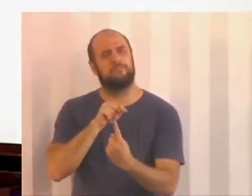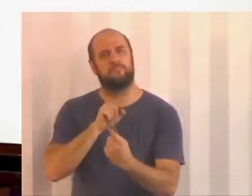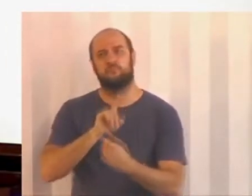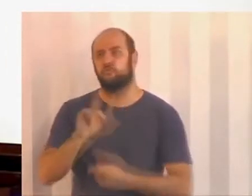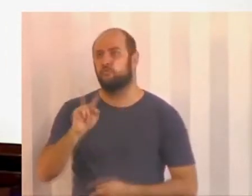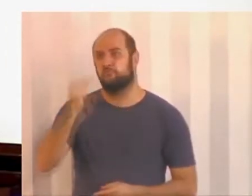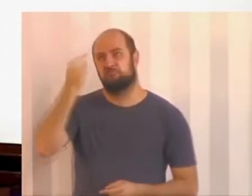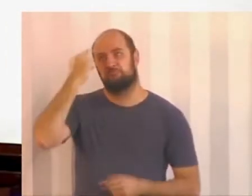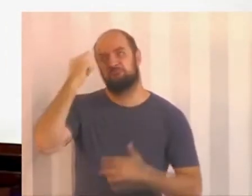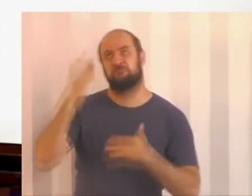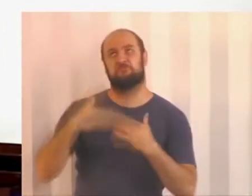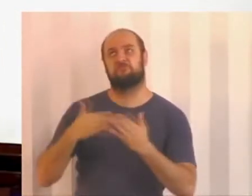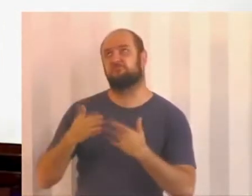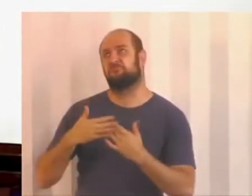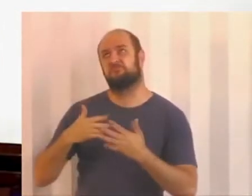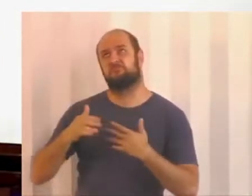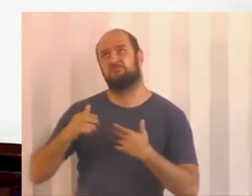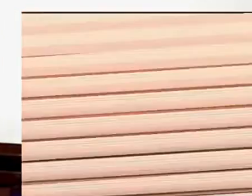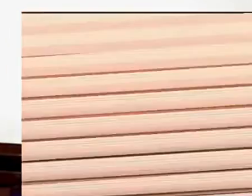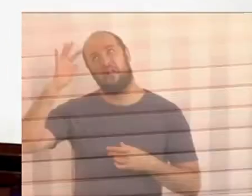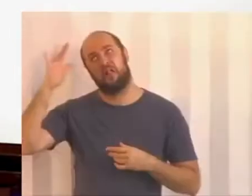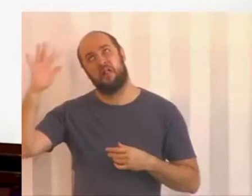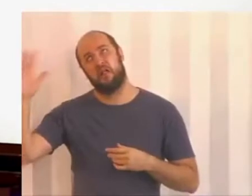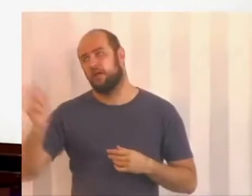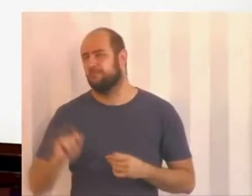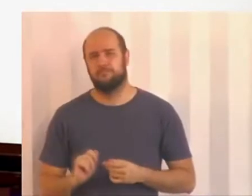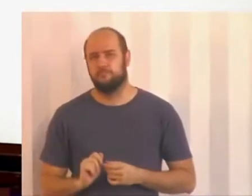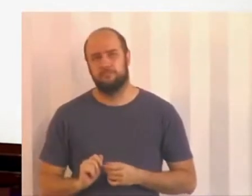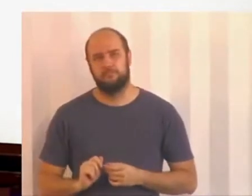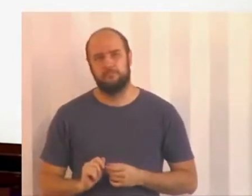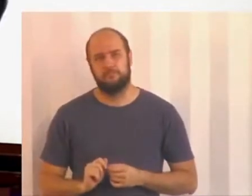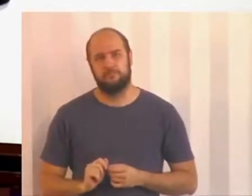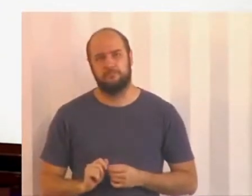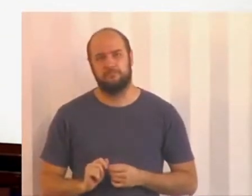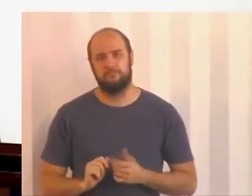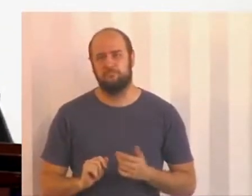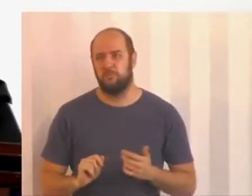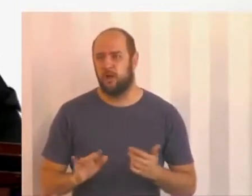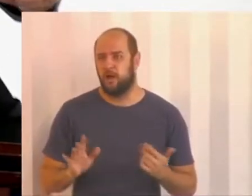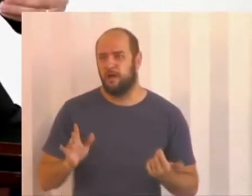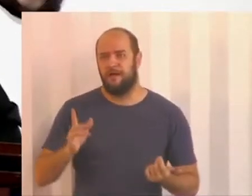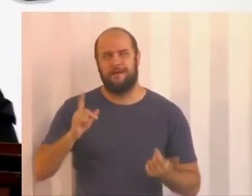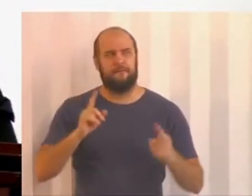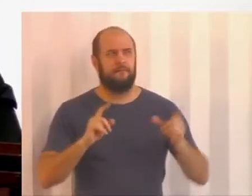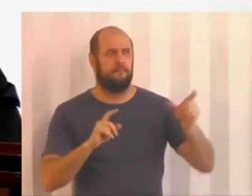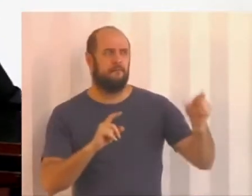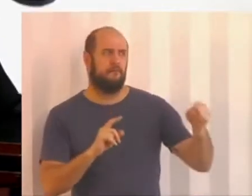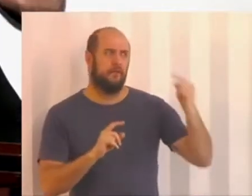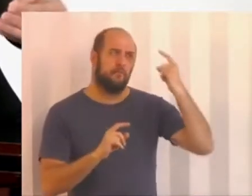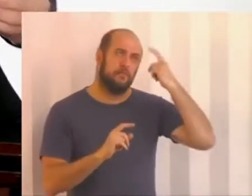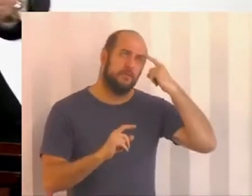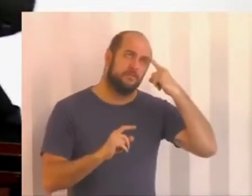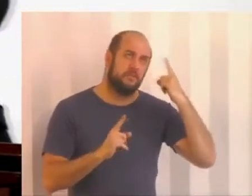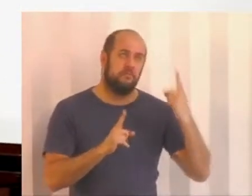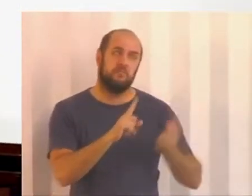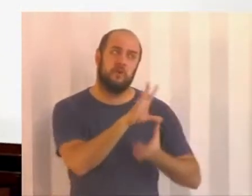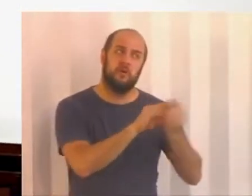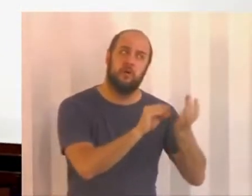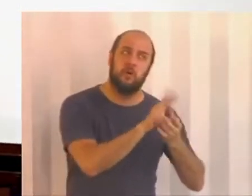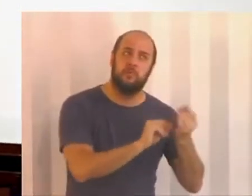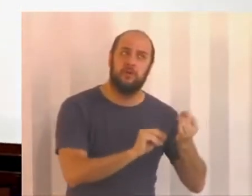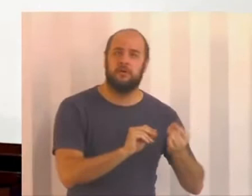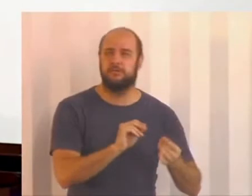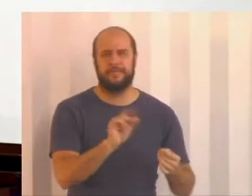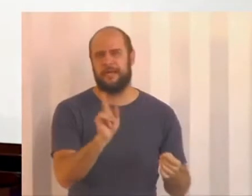pensamento qualquer, não é um pensamento que fulano tem, que eu também tenho que ter, mas